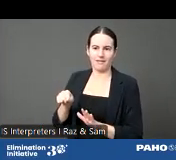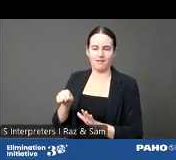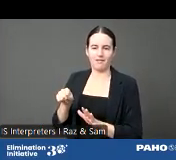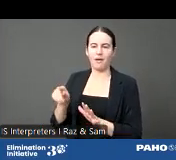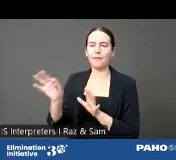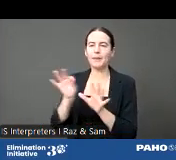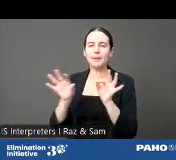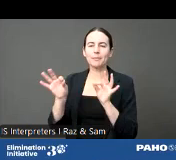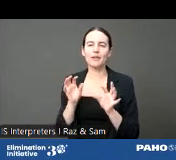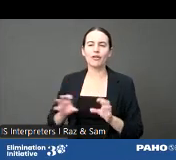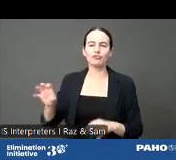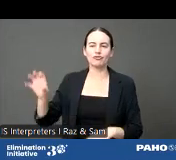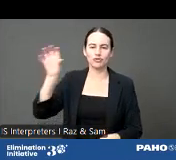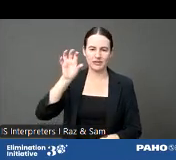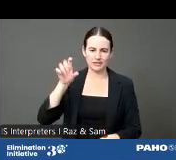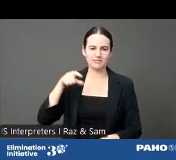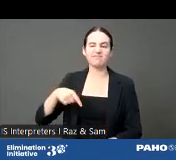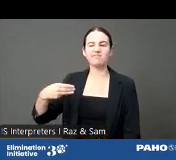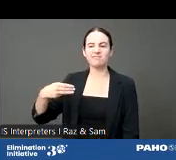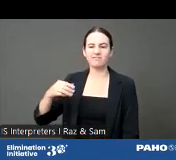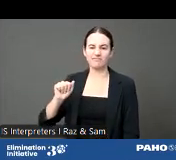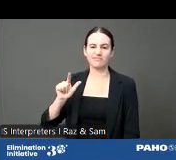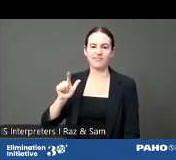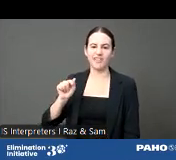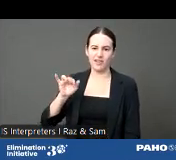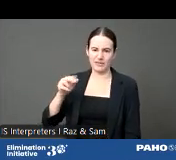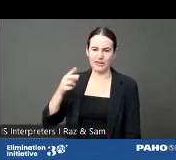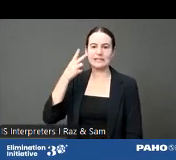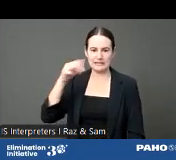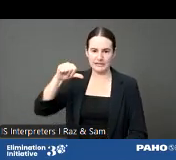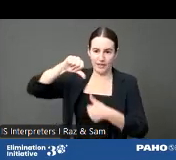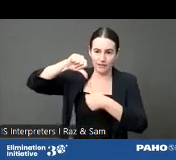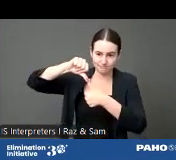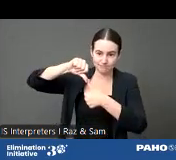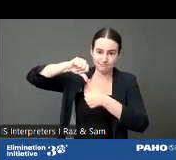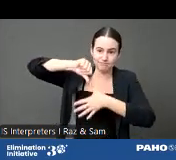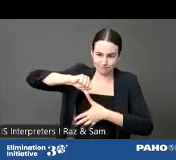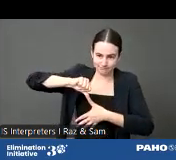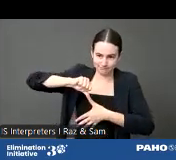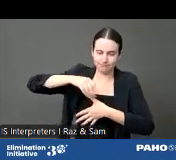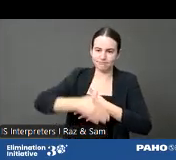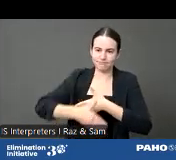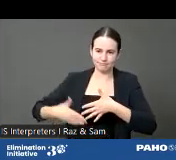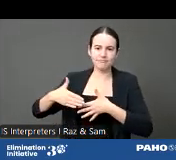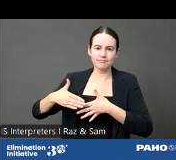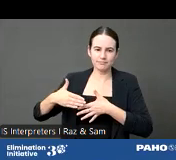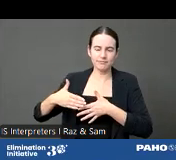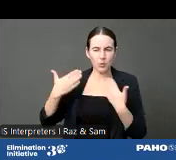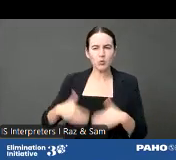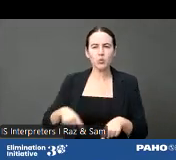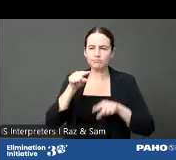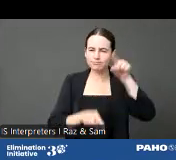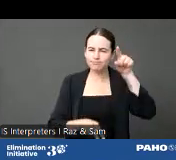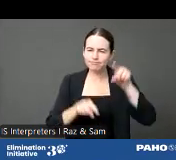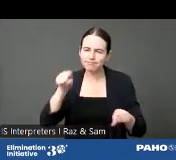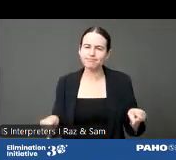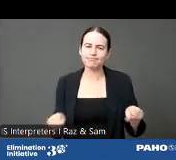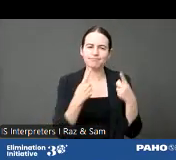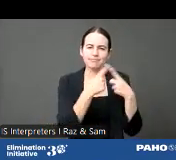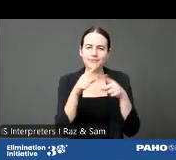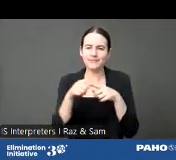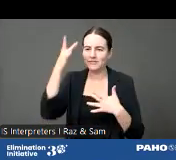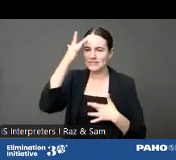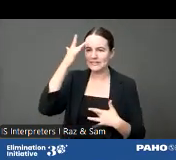temos que eliminar a malária nas regiões das Américas. É um grupo diverso de doenças que não